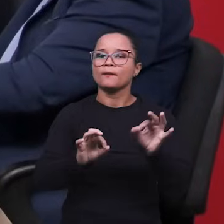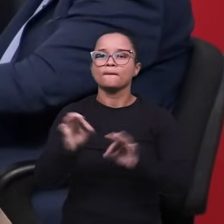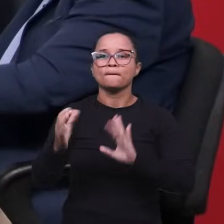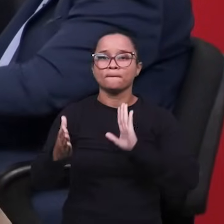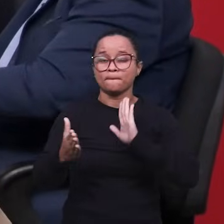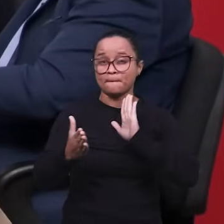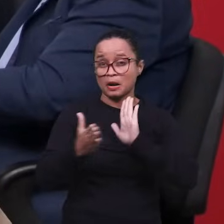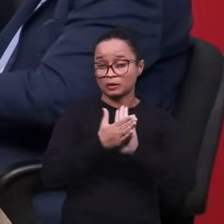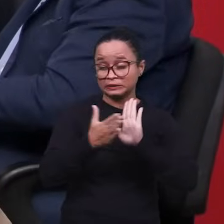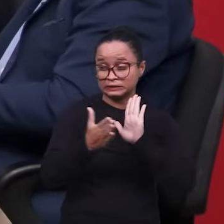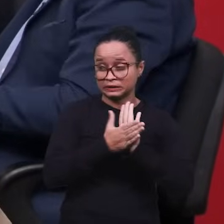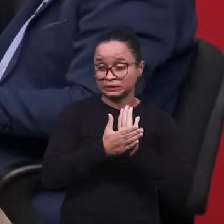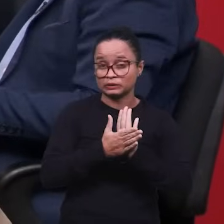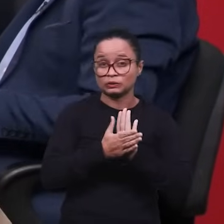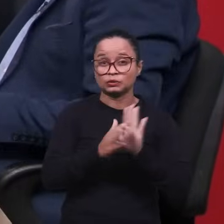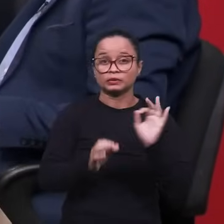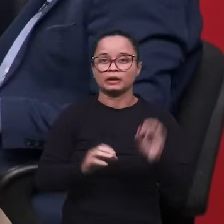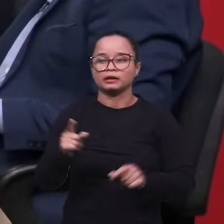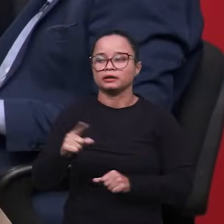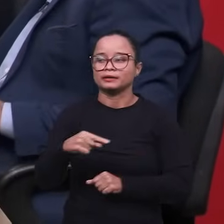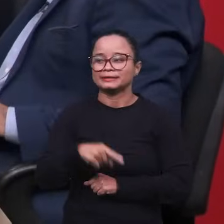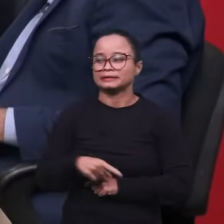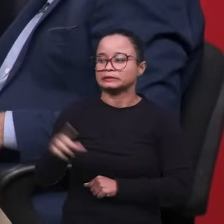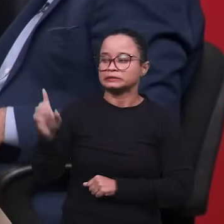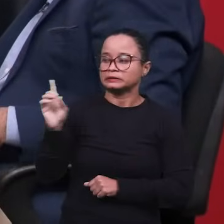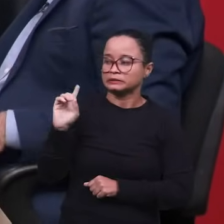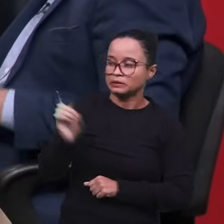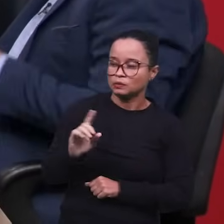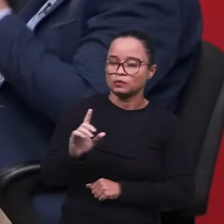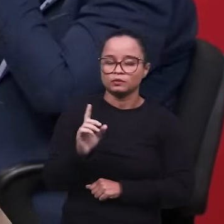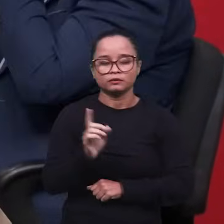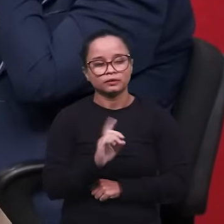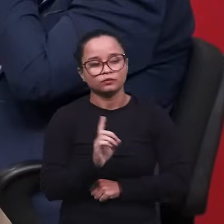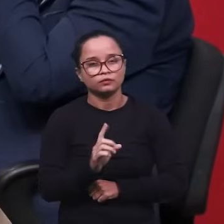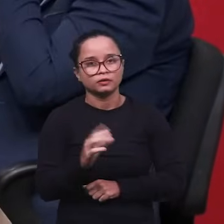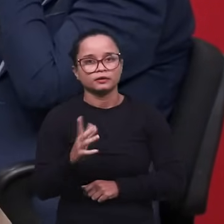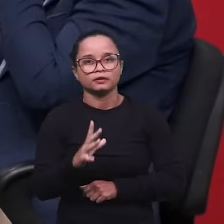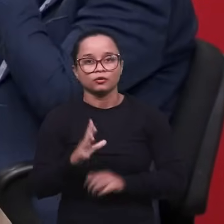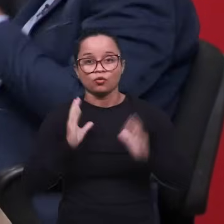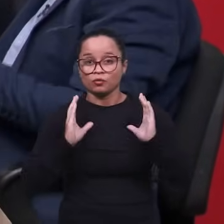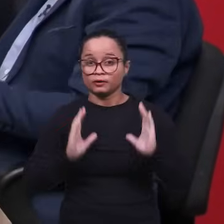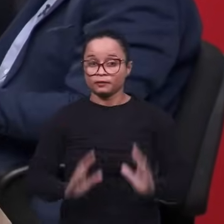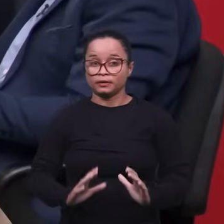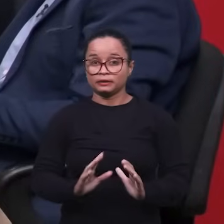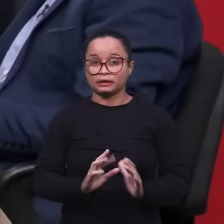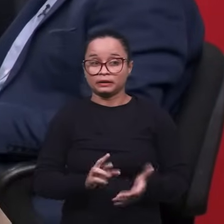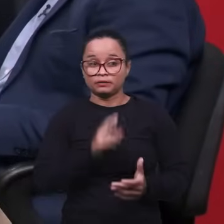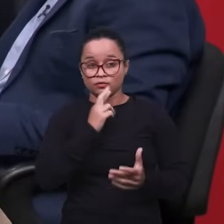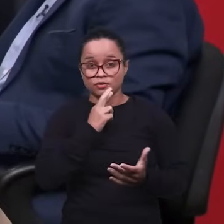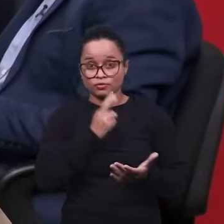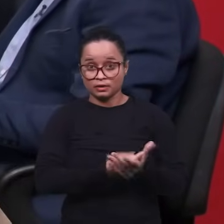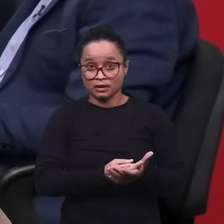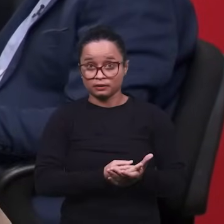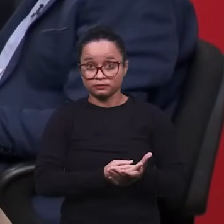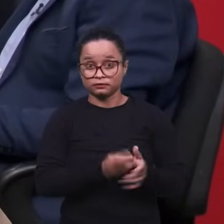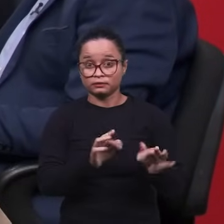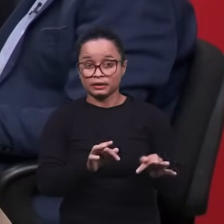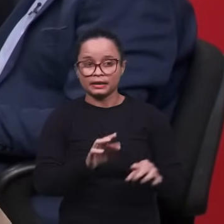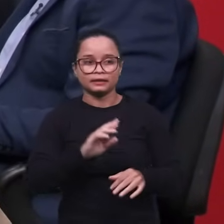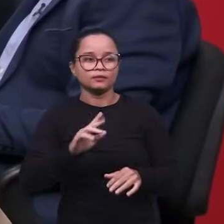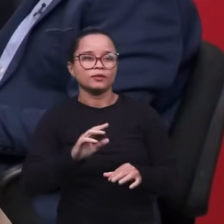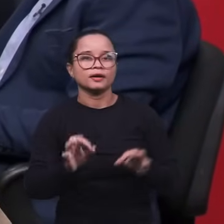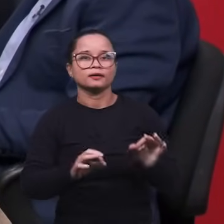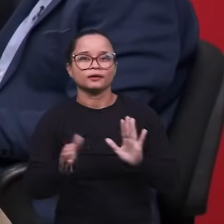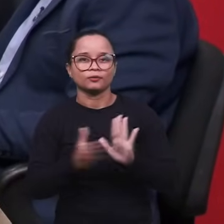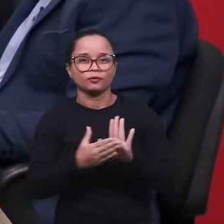ali a ausência de não para ele fez com que ele adotasse uma postura que trouxe um juízo para ele, que não era aquilo que era o